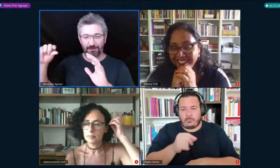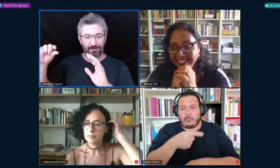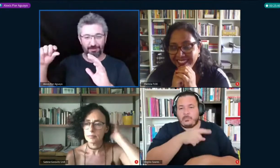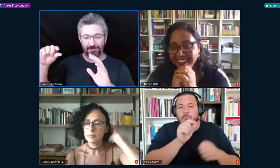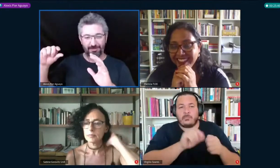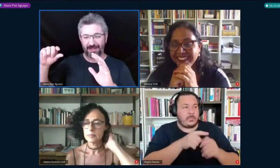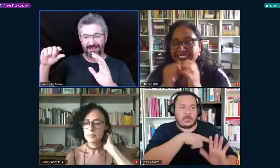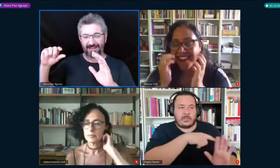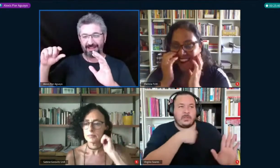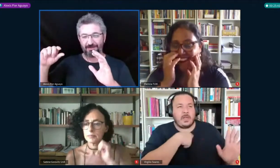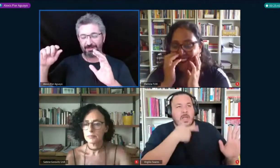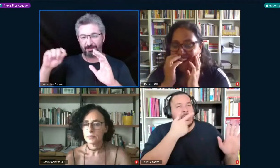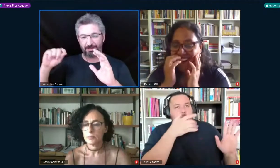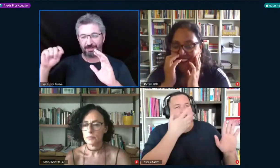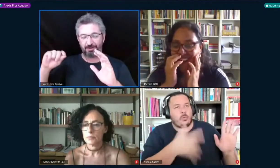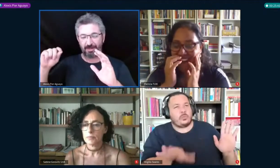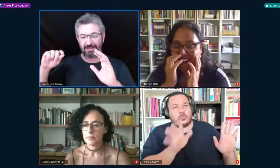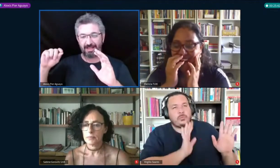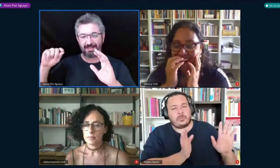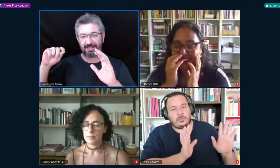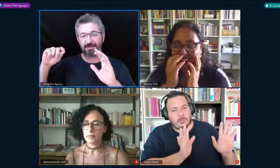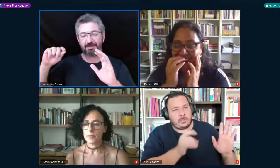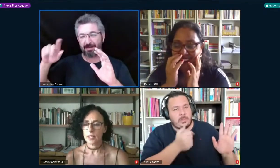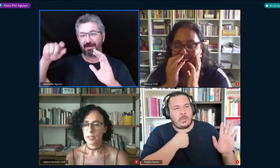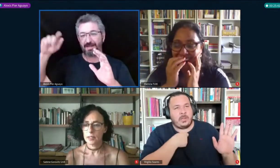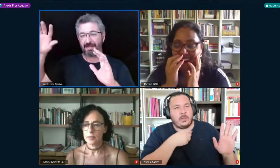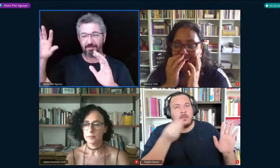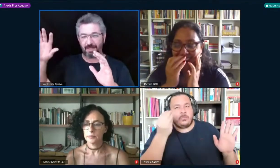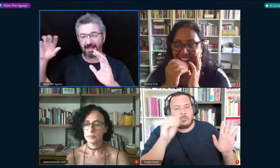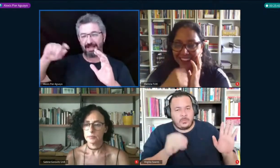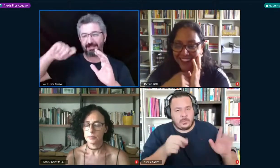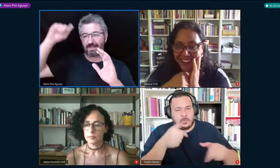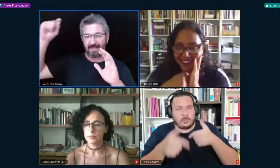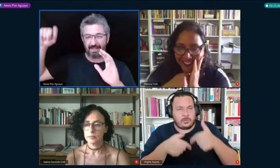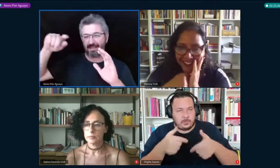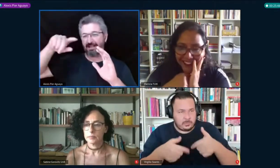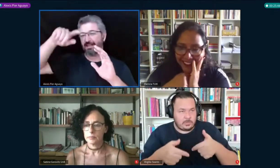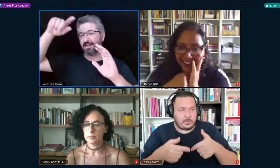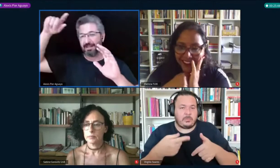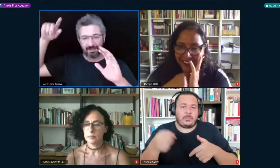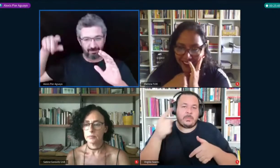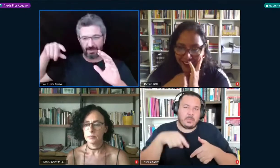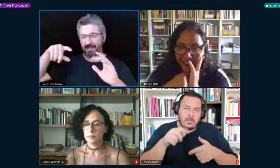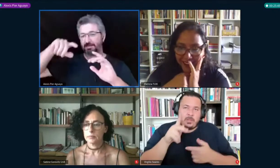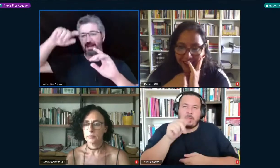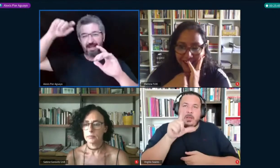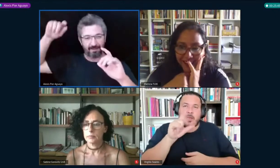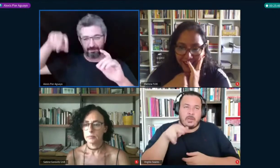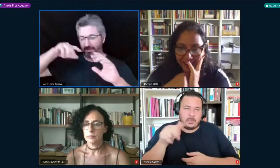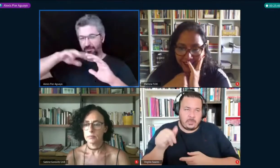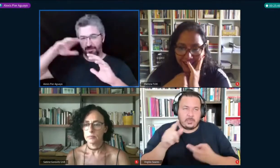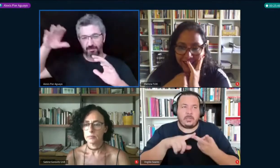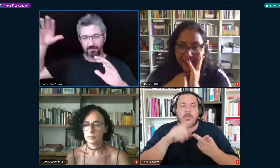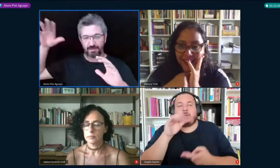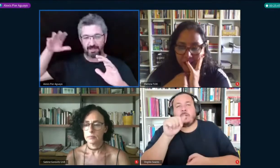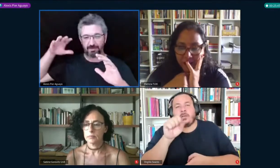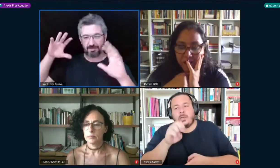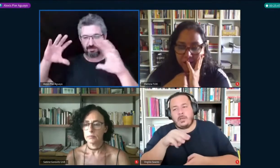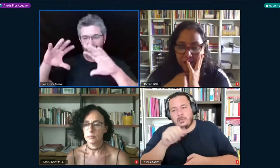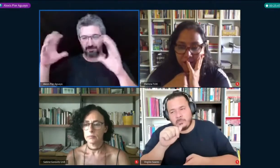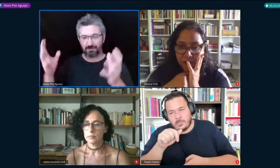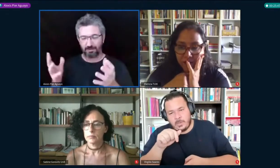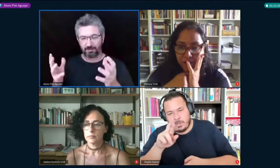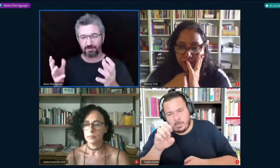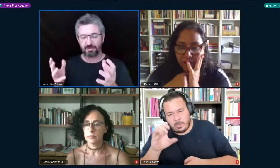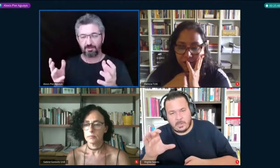assim, olha, não movimentei nenhum tipo de comentário em cima do trabalho de Abnicasa ou Kalina, o Kaczmarek, enfim, todos os autores